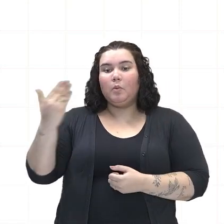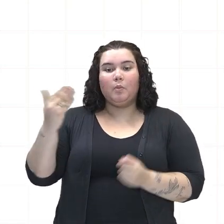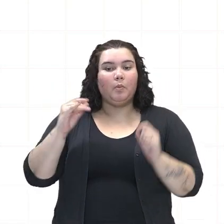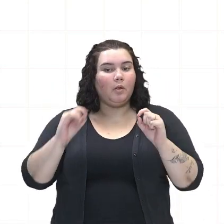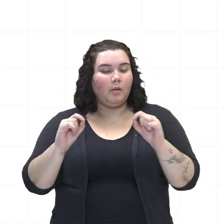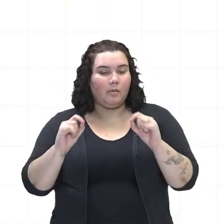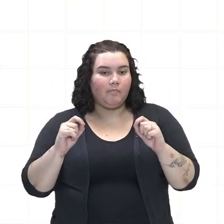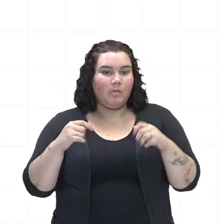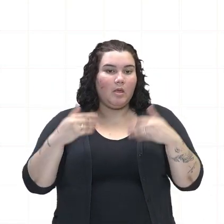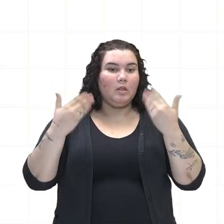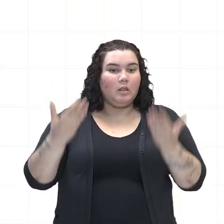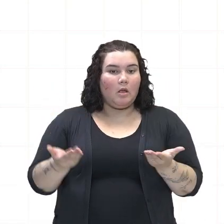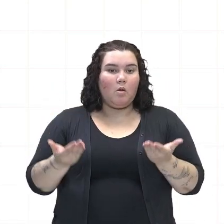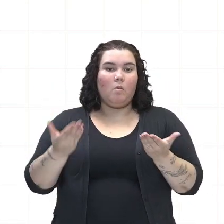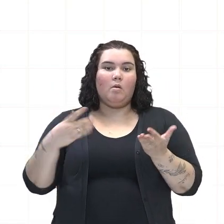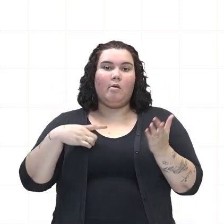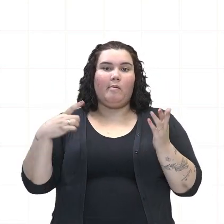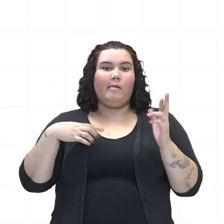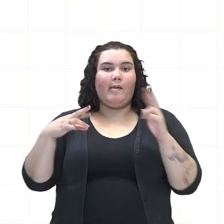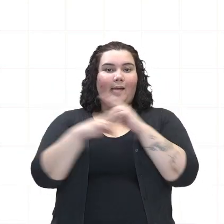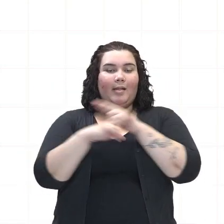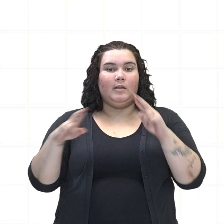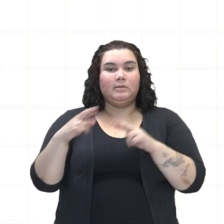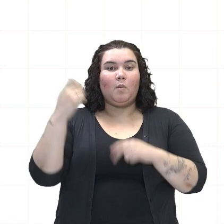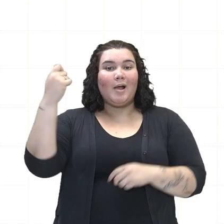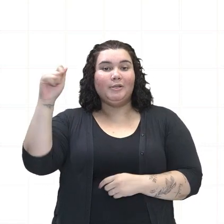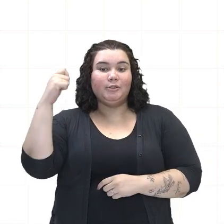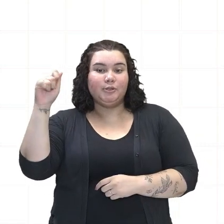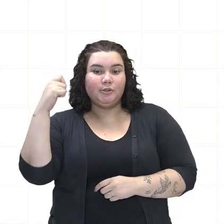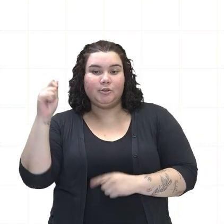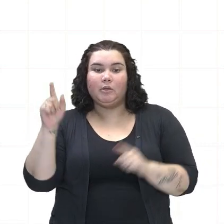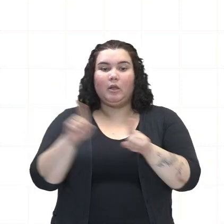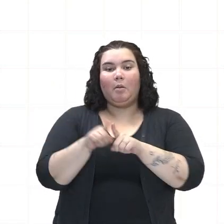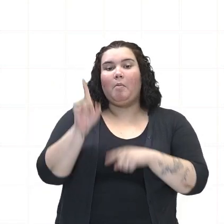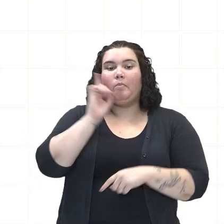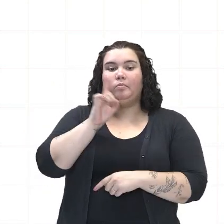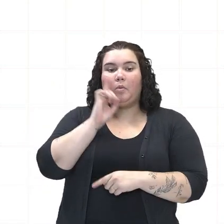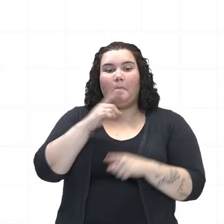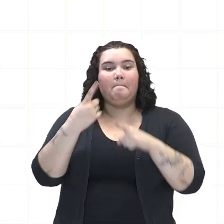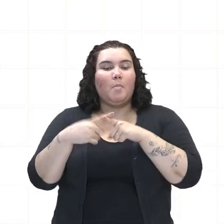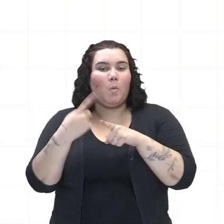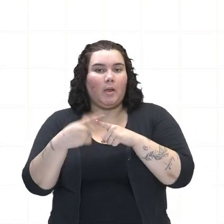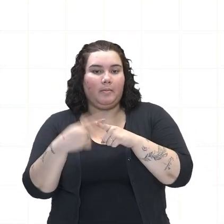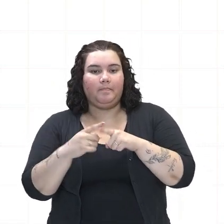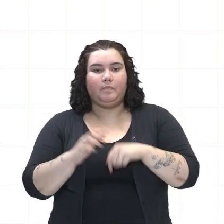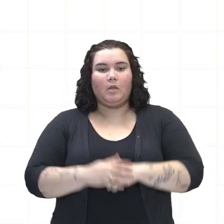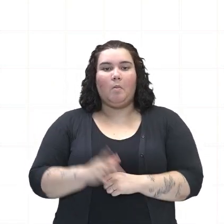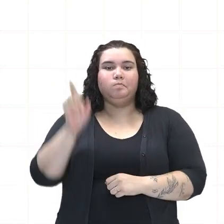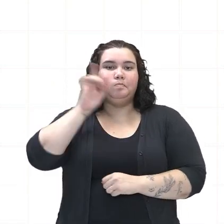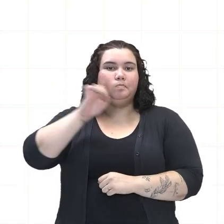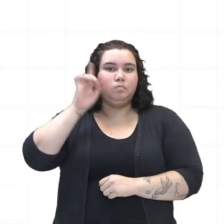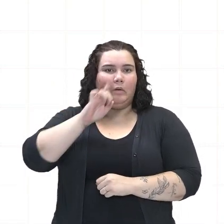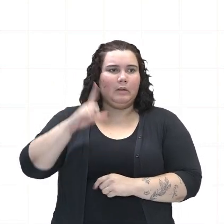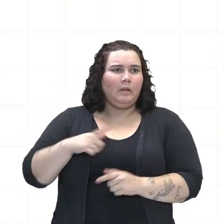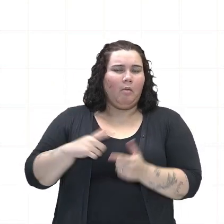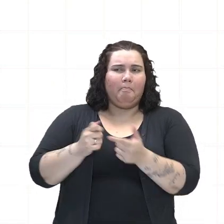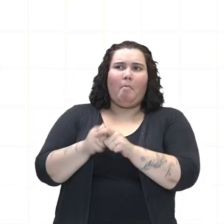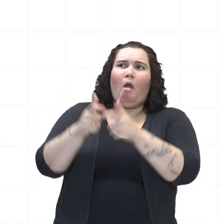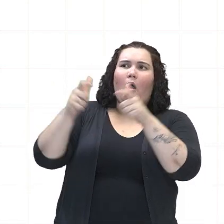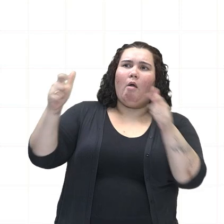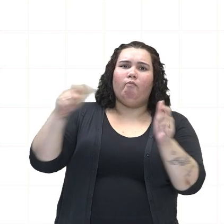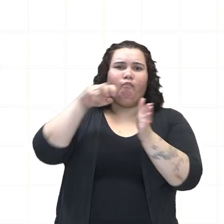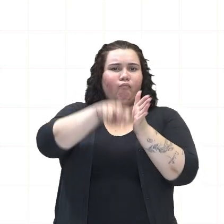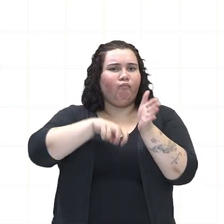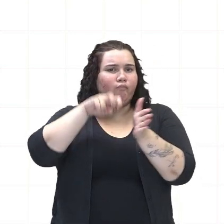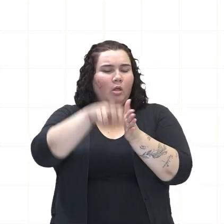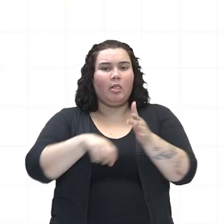acaba sendo uma desvantagem em relação à Argentina e aos Estados Unidos. Os Estados Unidos, por exemplo, tem muitas ferrovias, né? Assim